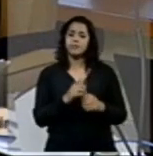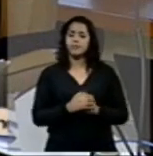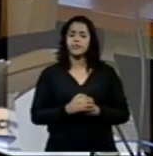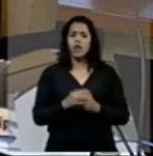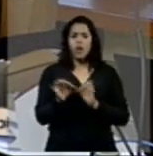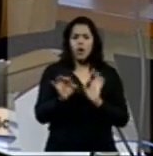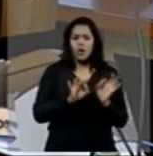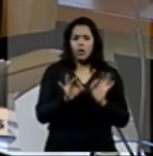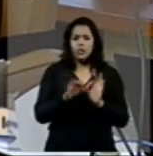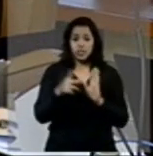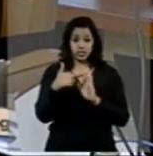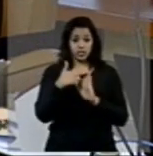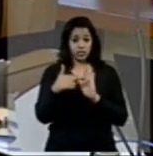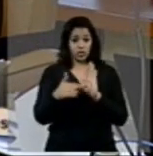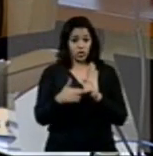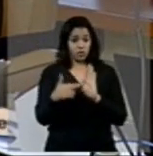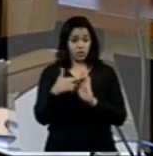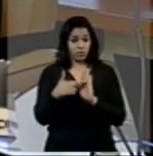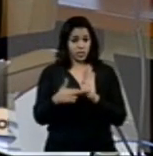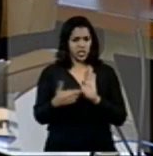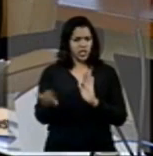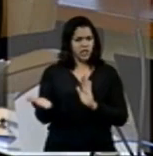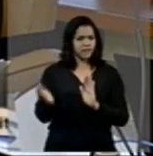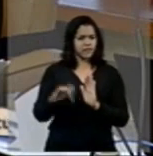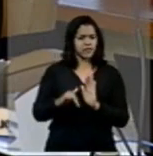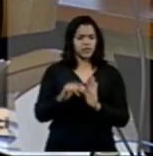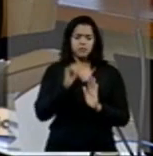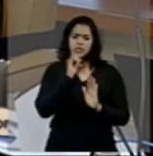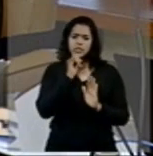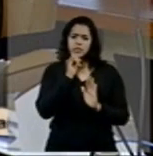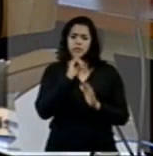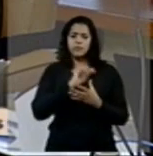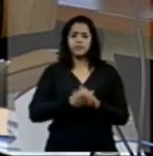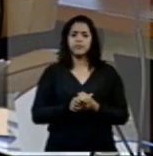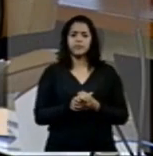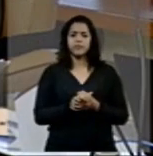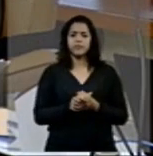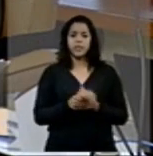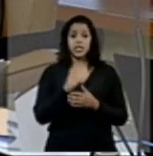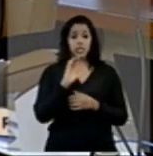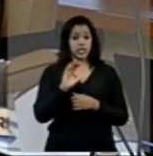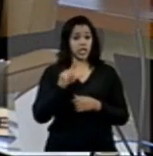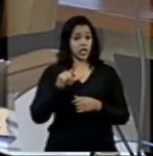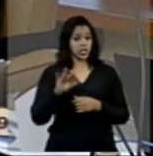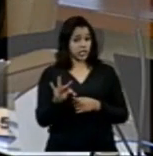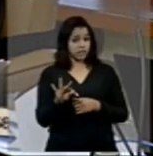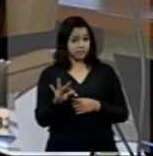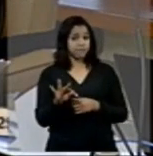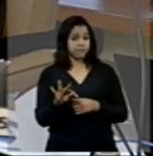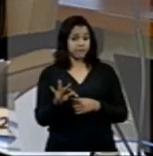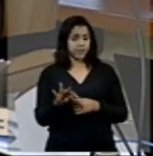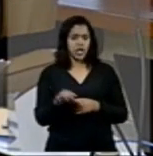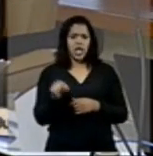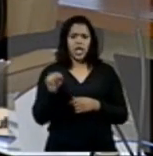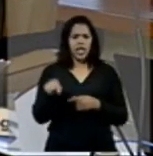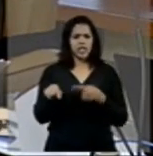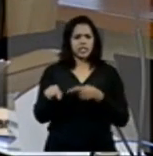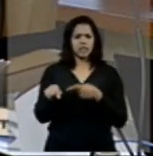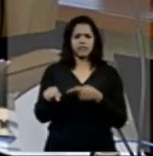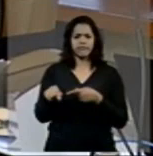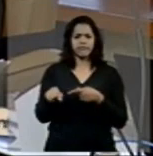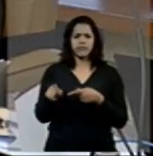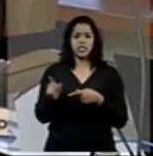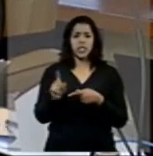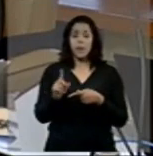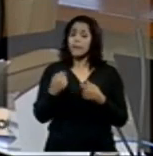a ordem normativa que derivava da consolidação das leis do trabalho, cuja inatualidade não é